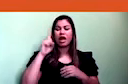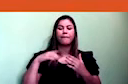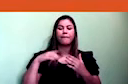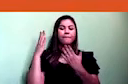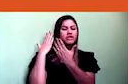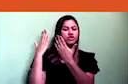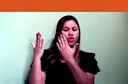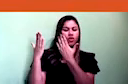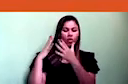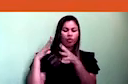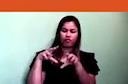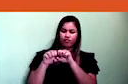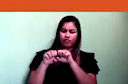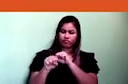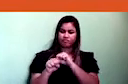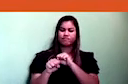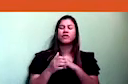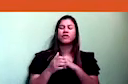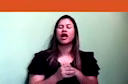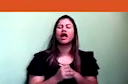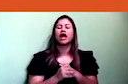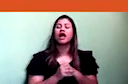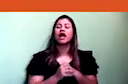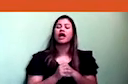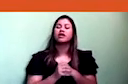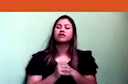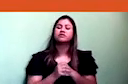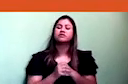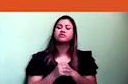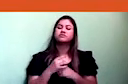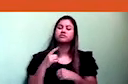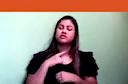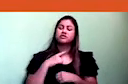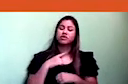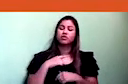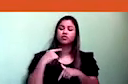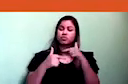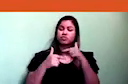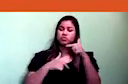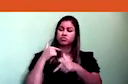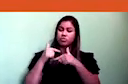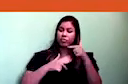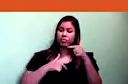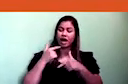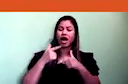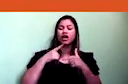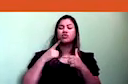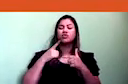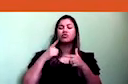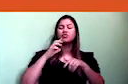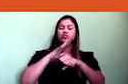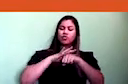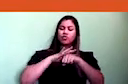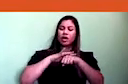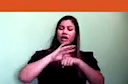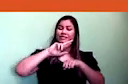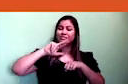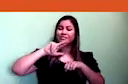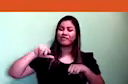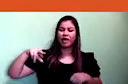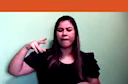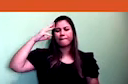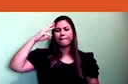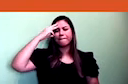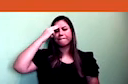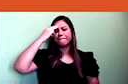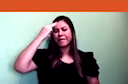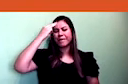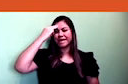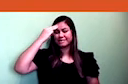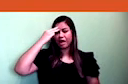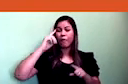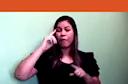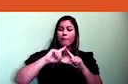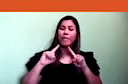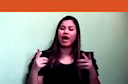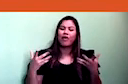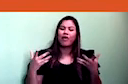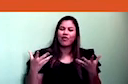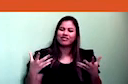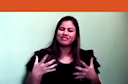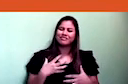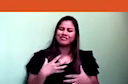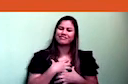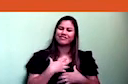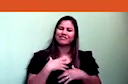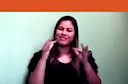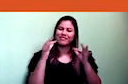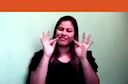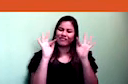formação e eu trabalho com doenças mentais, mas hoje eu fiquei muito feliz em poder vir aqui